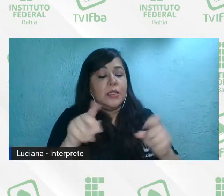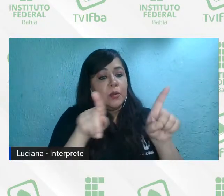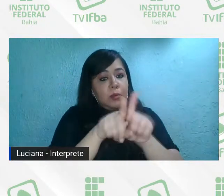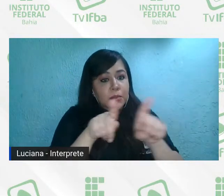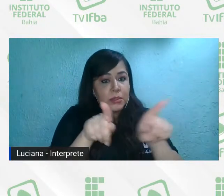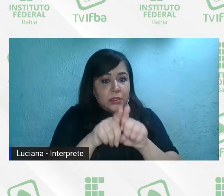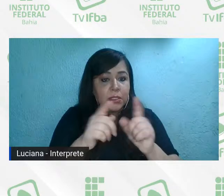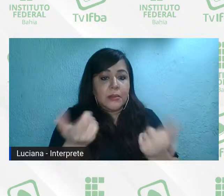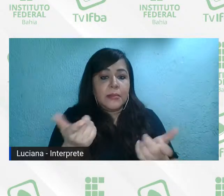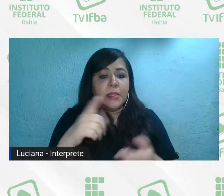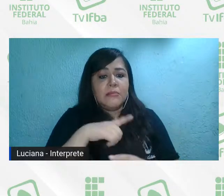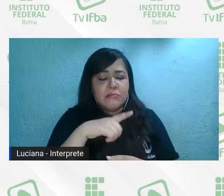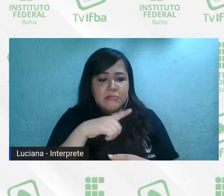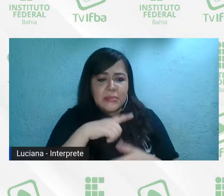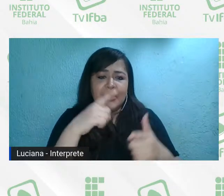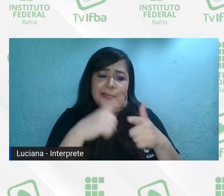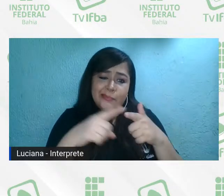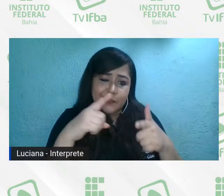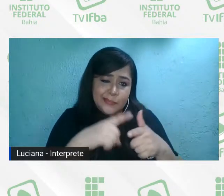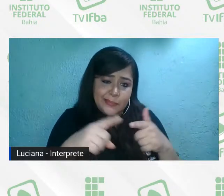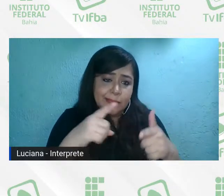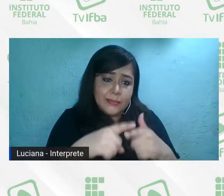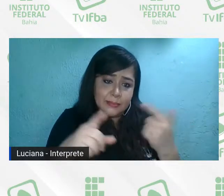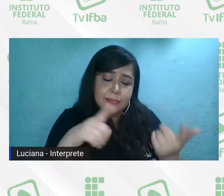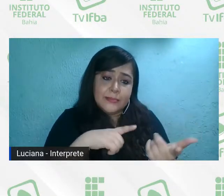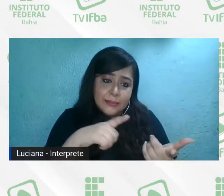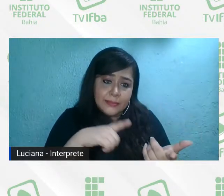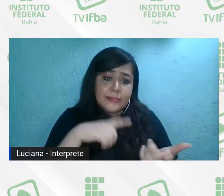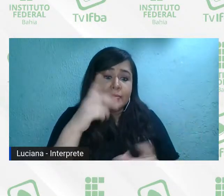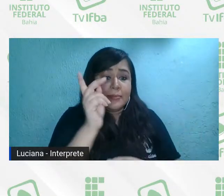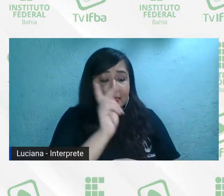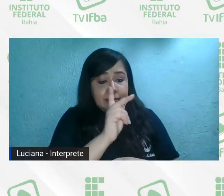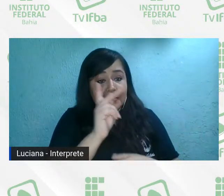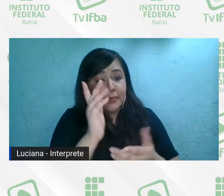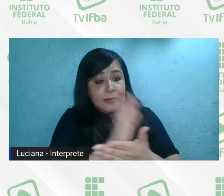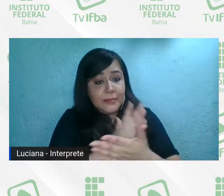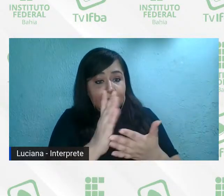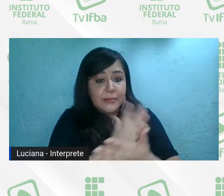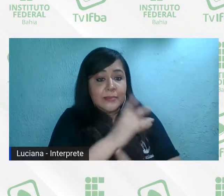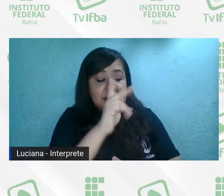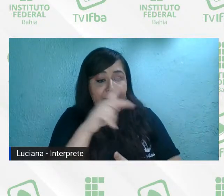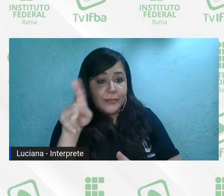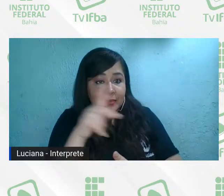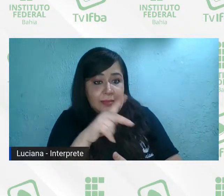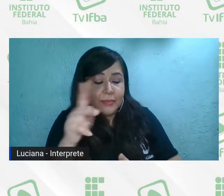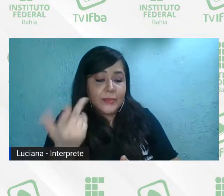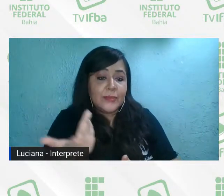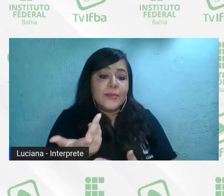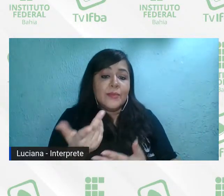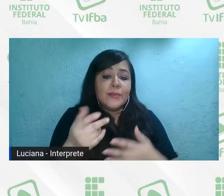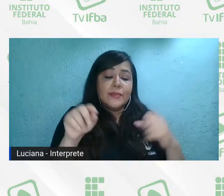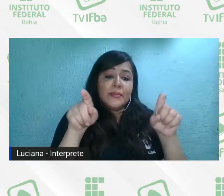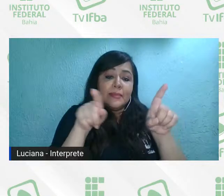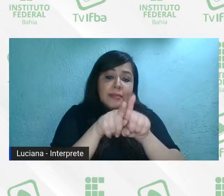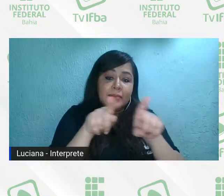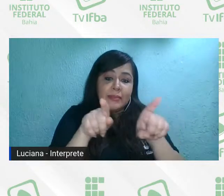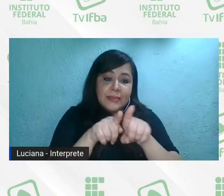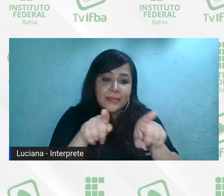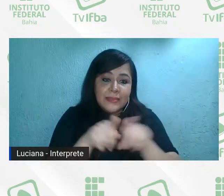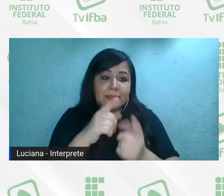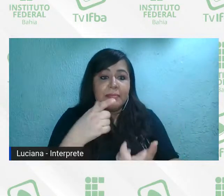Celso, né, como também todo o apoio aí do grupo, né, do time que joga duro,